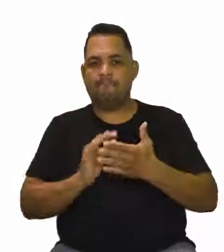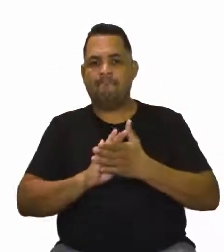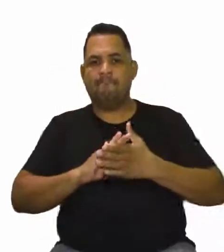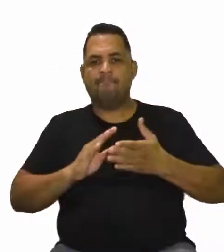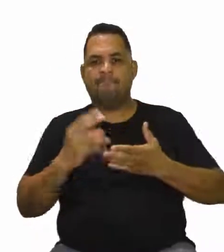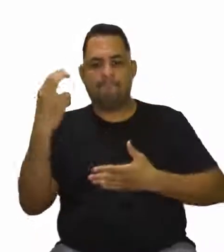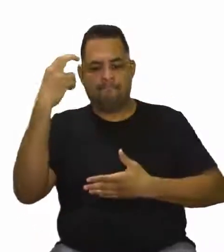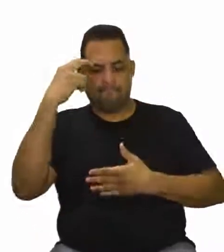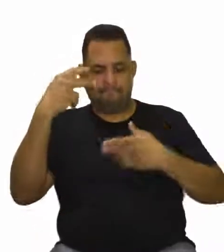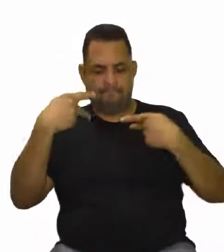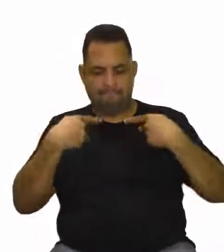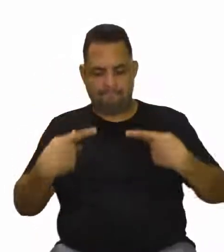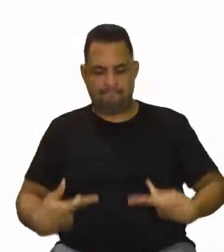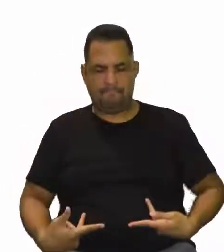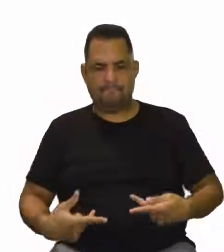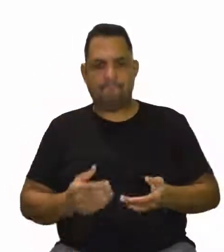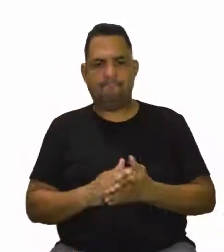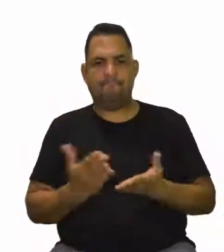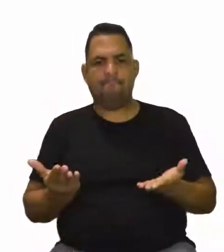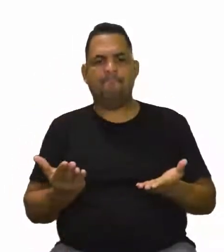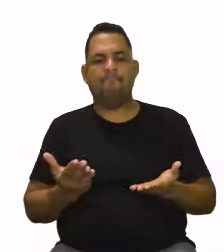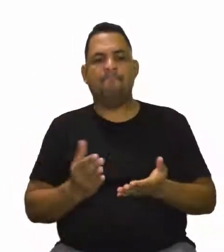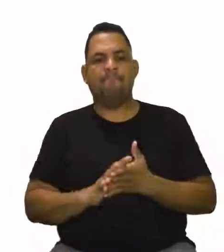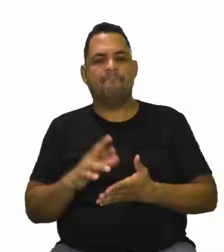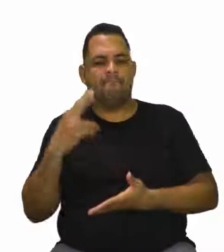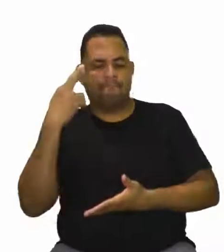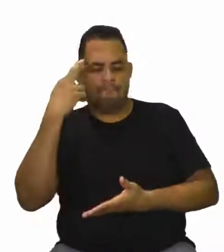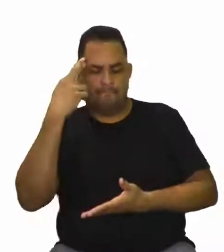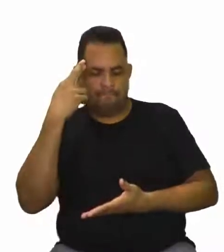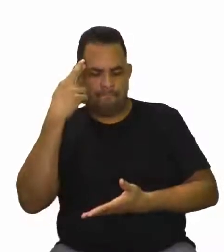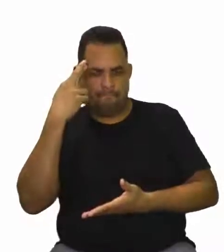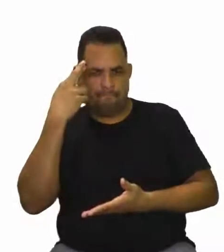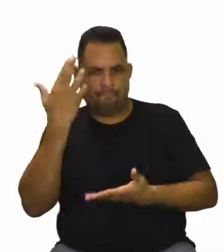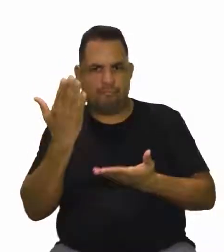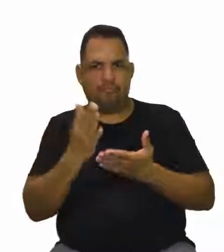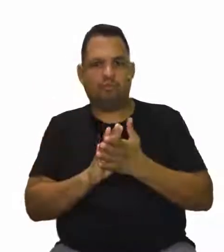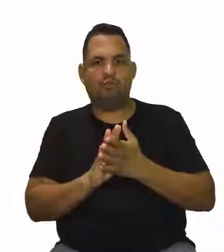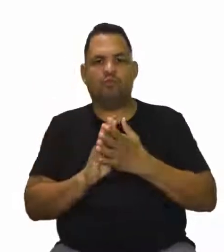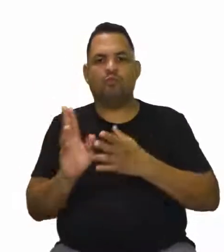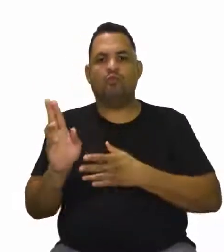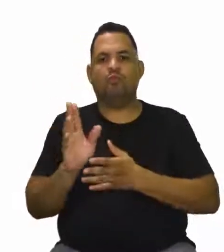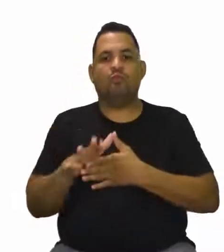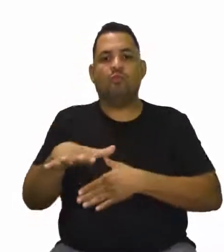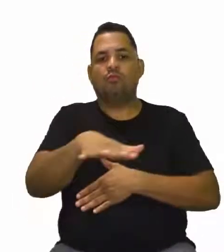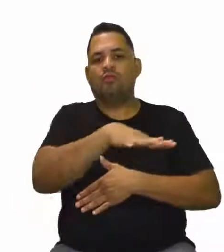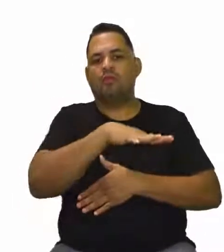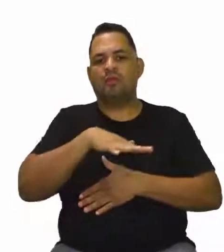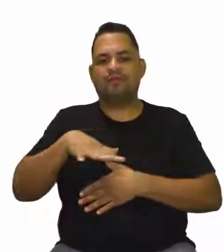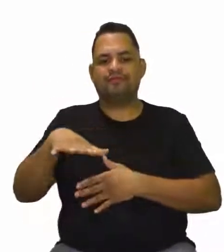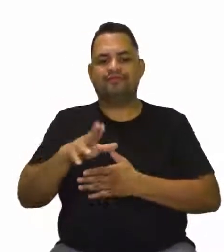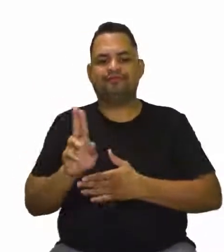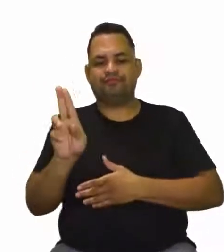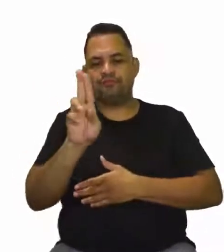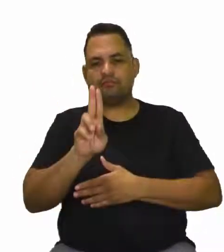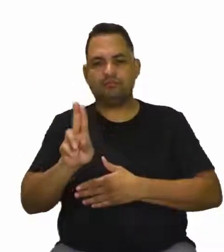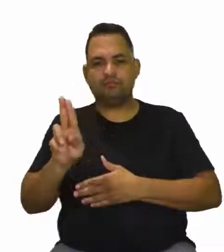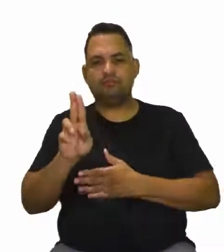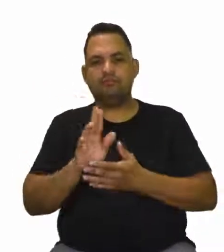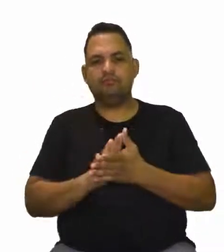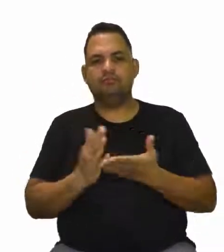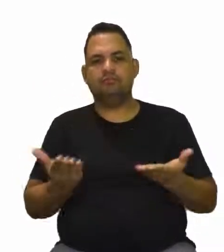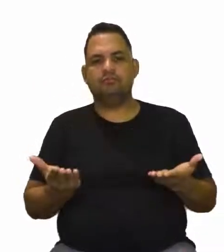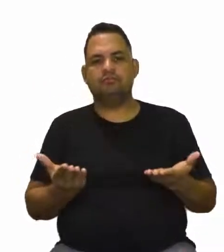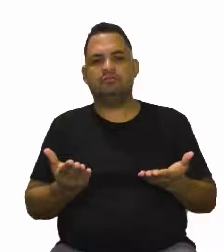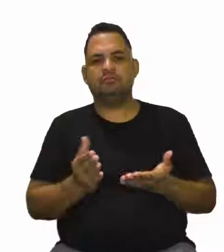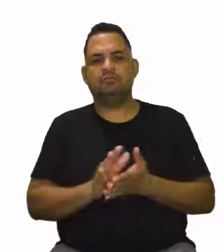cultura corporal, e aí sim, refletindo sobre o universo, a